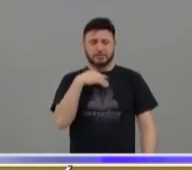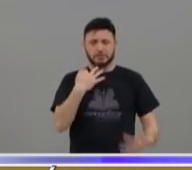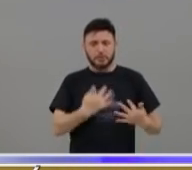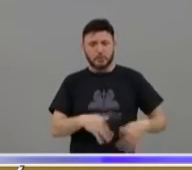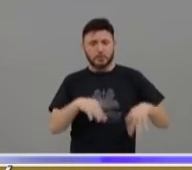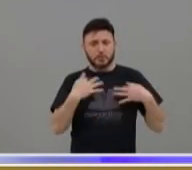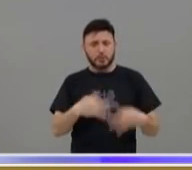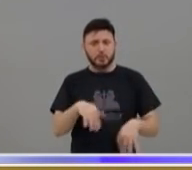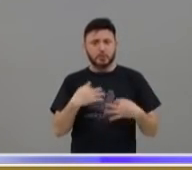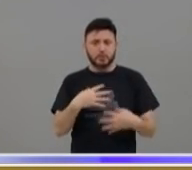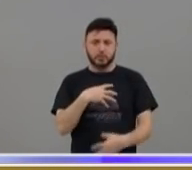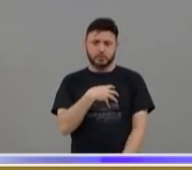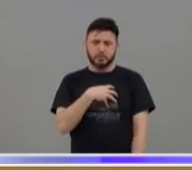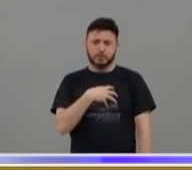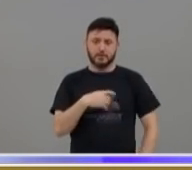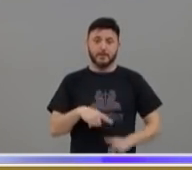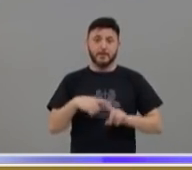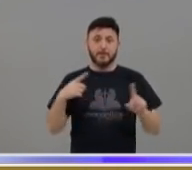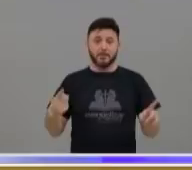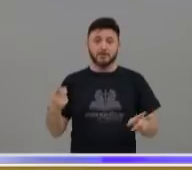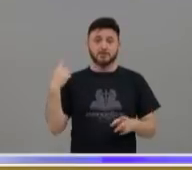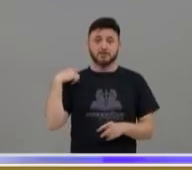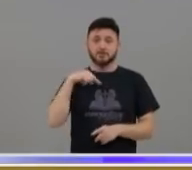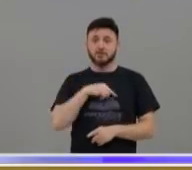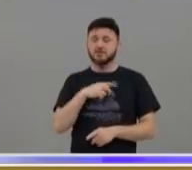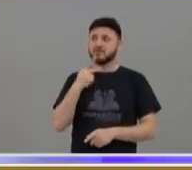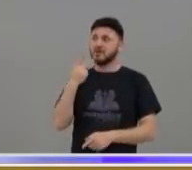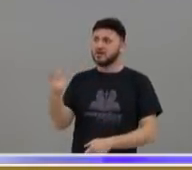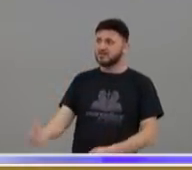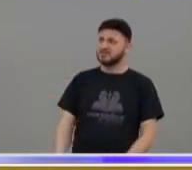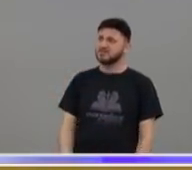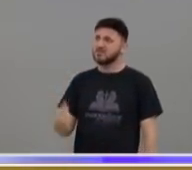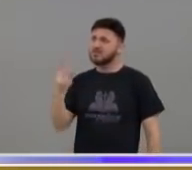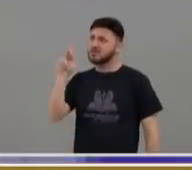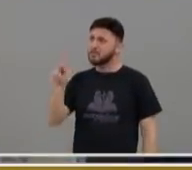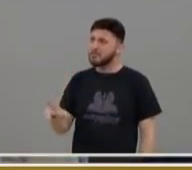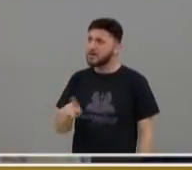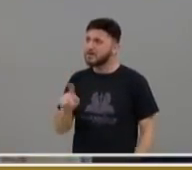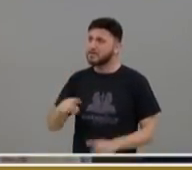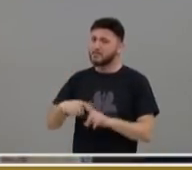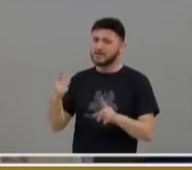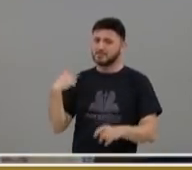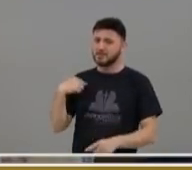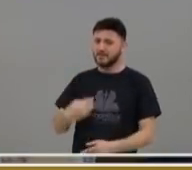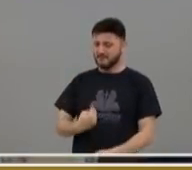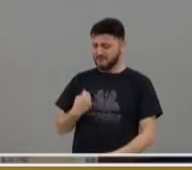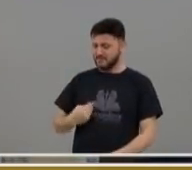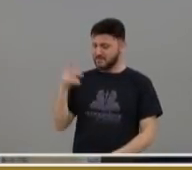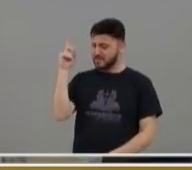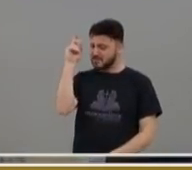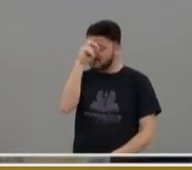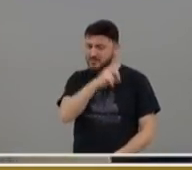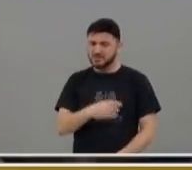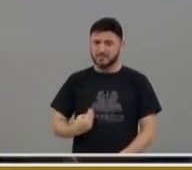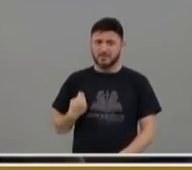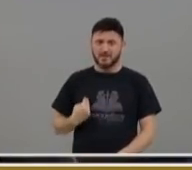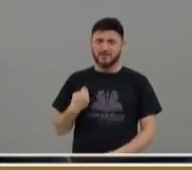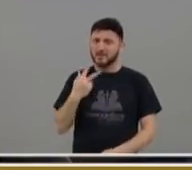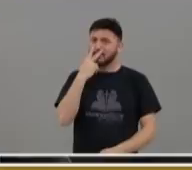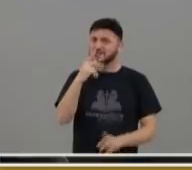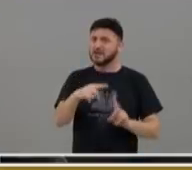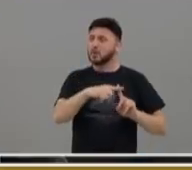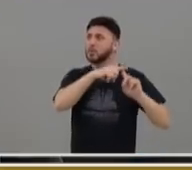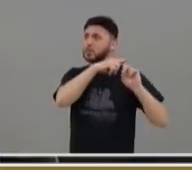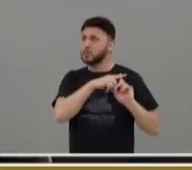profunda? Às vezes você diz assim: Padre, a minha cruz está pesada demais. A minha cruz está tão pesada. Olhe